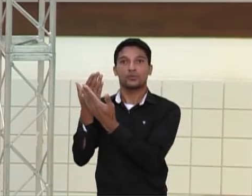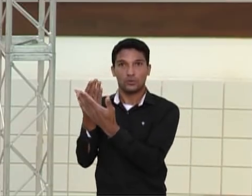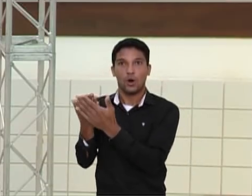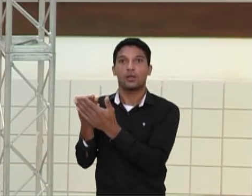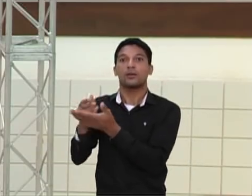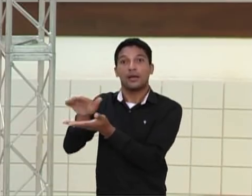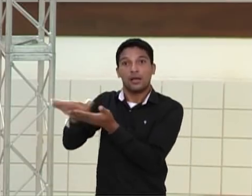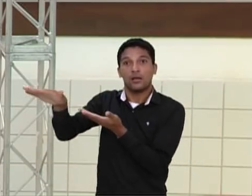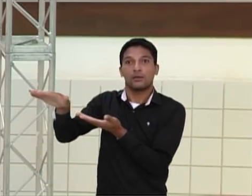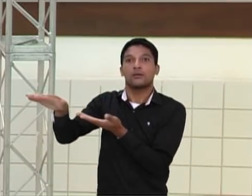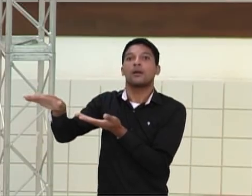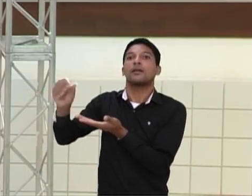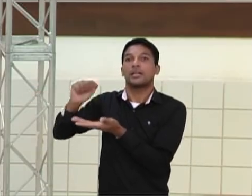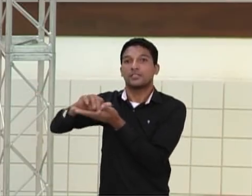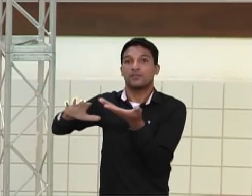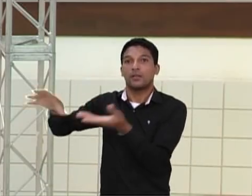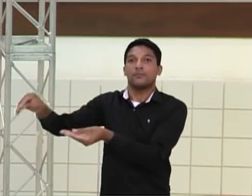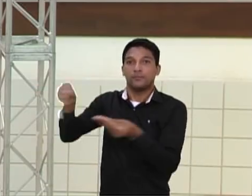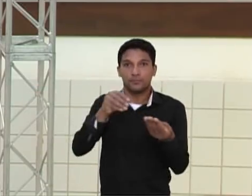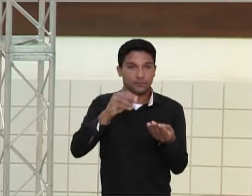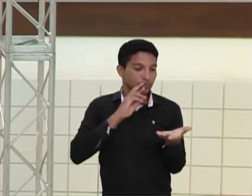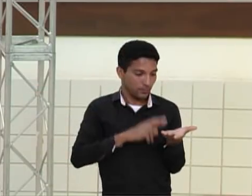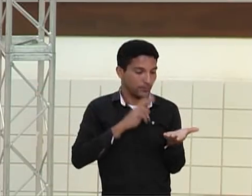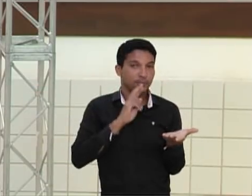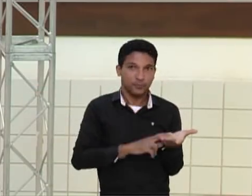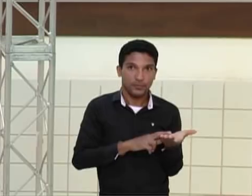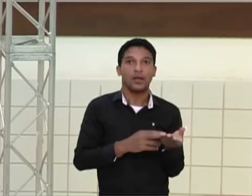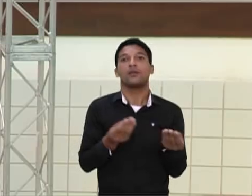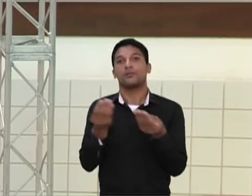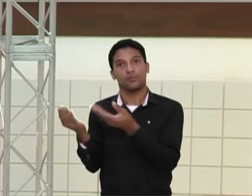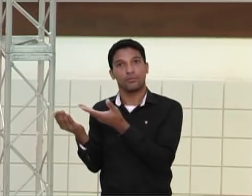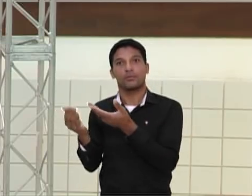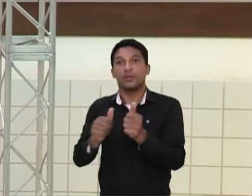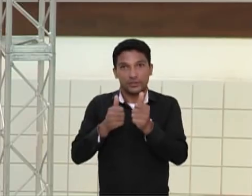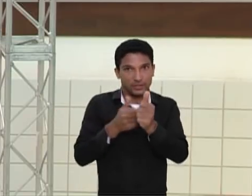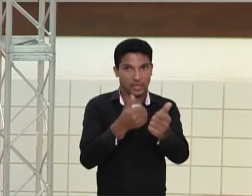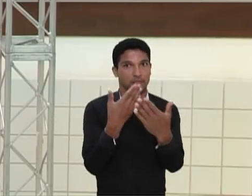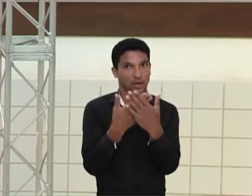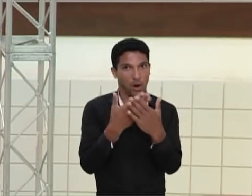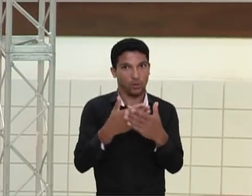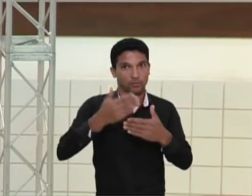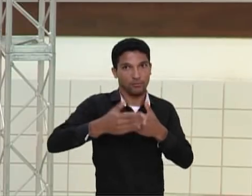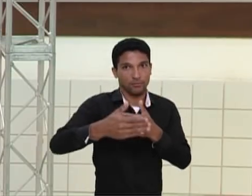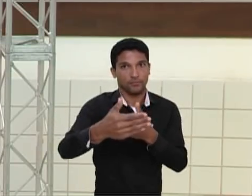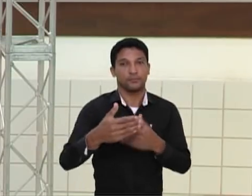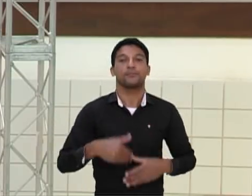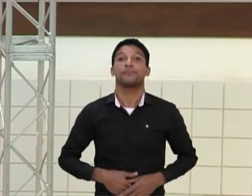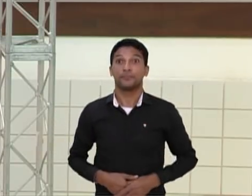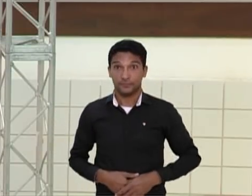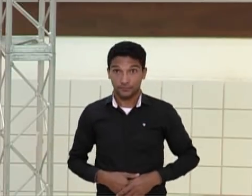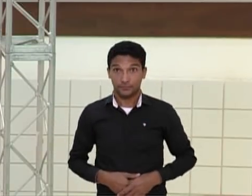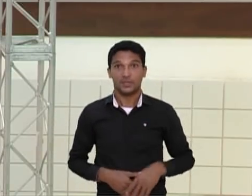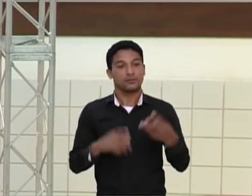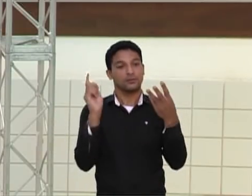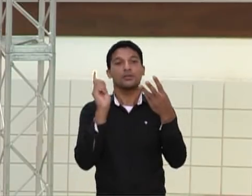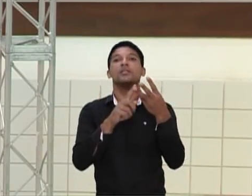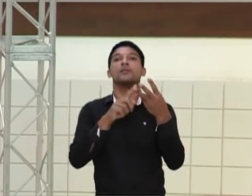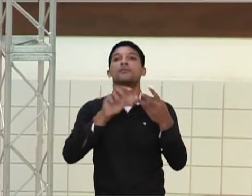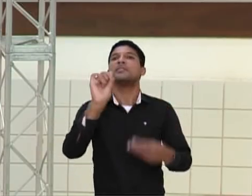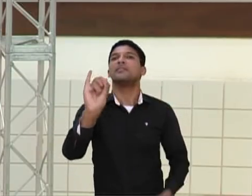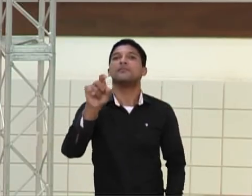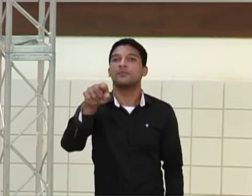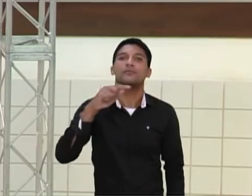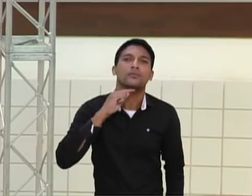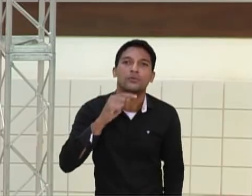possa acompanhar as nossas aulas e a terceira é que surgiu alguma dúvida você entra em contato